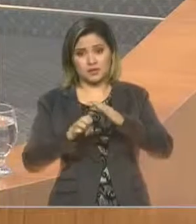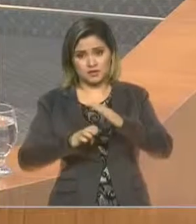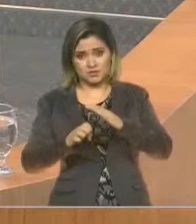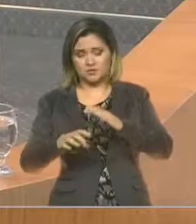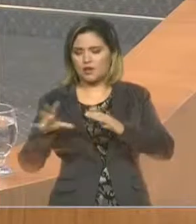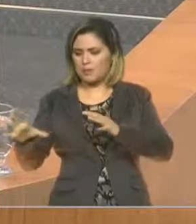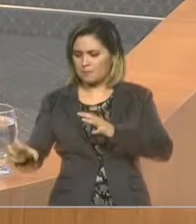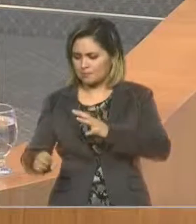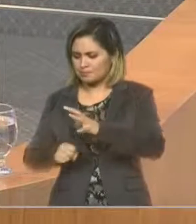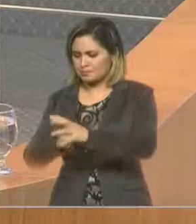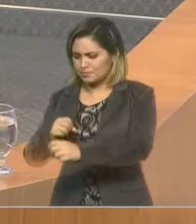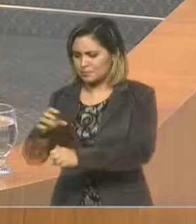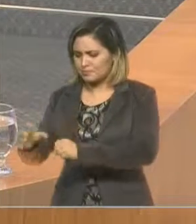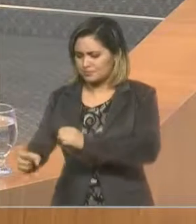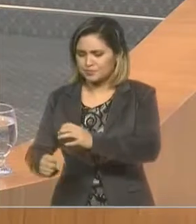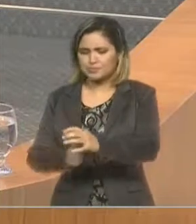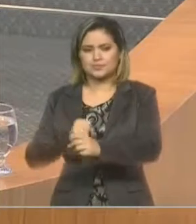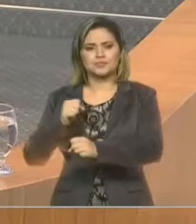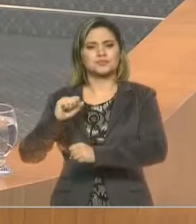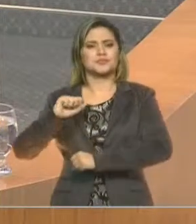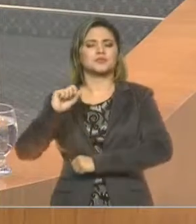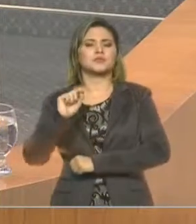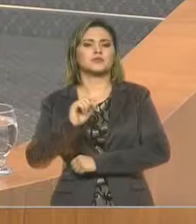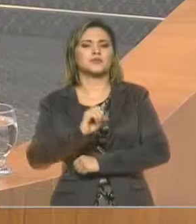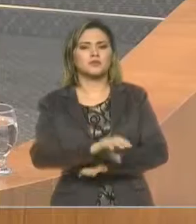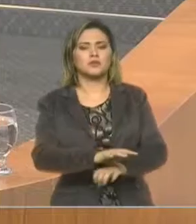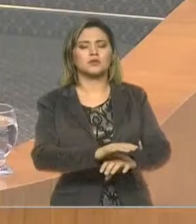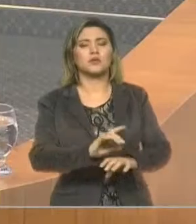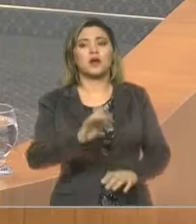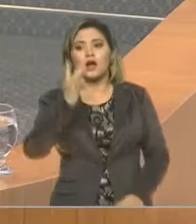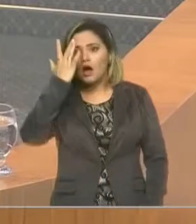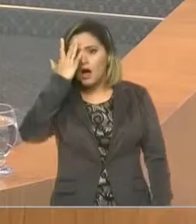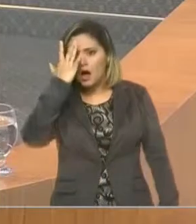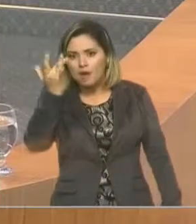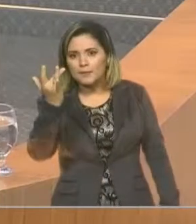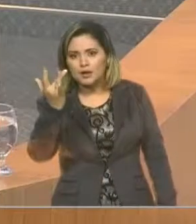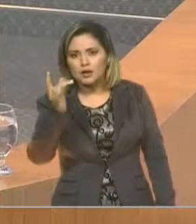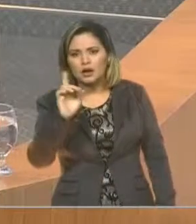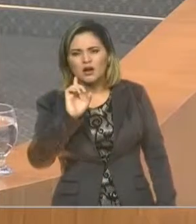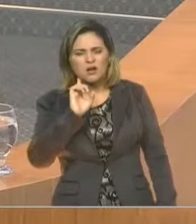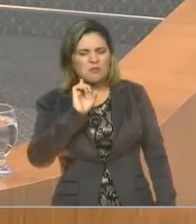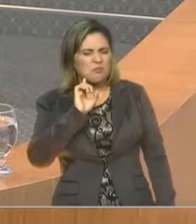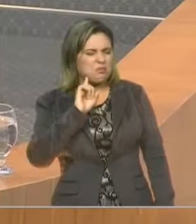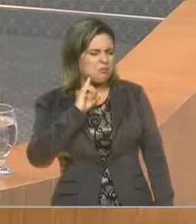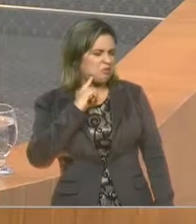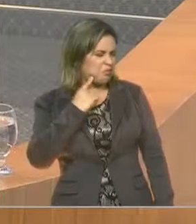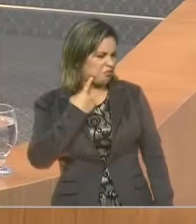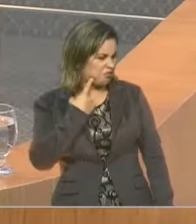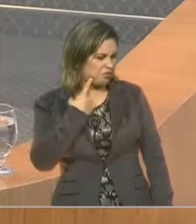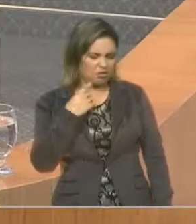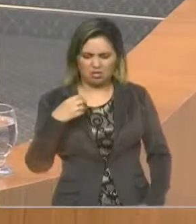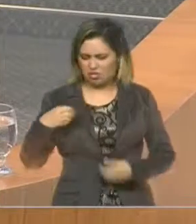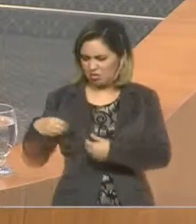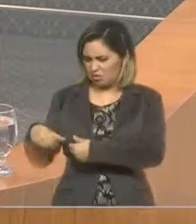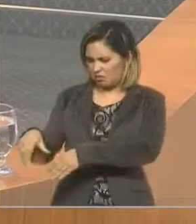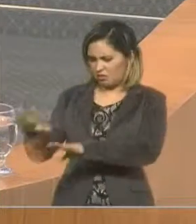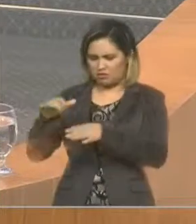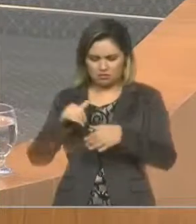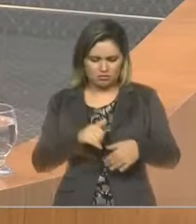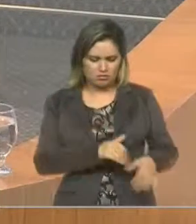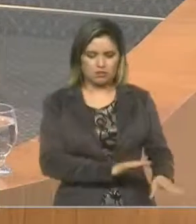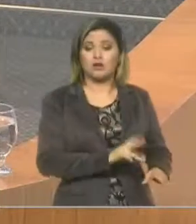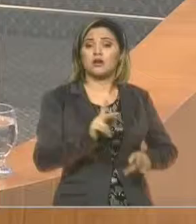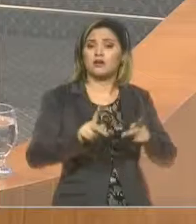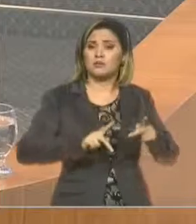fazem a retirada do lixo, no outro dia está repleto, obviamente, ali nas bocas de lobo e nas galerias. Então, a